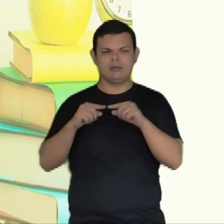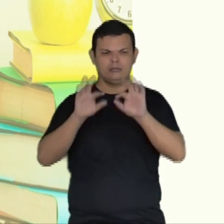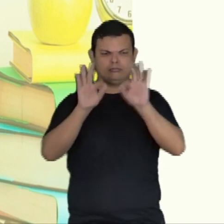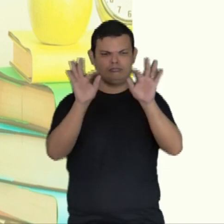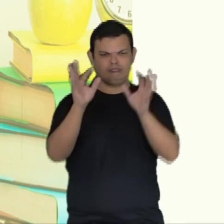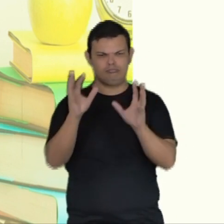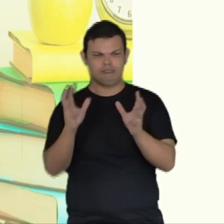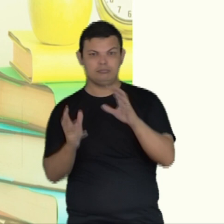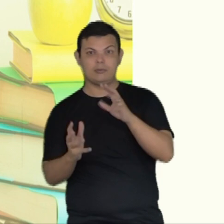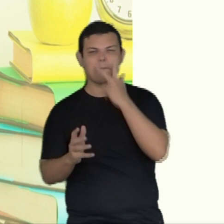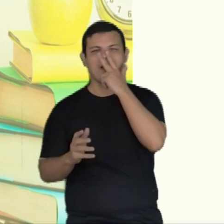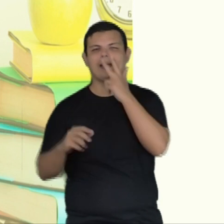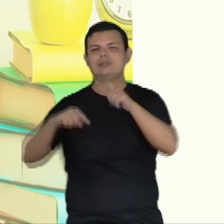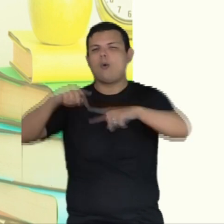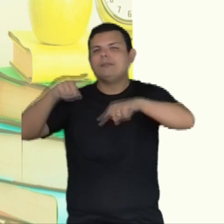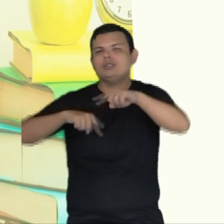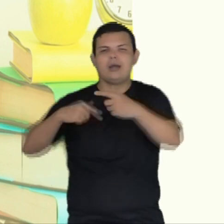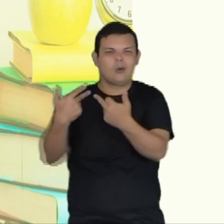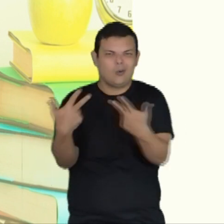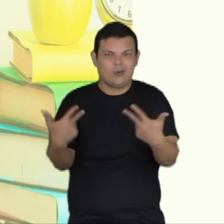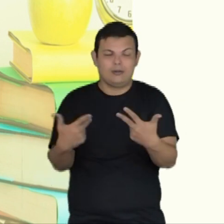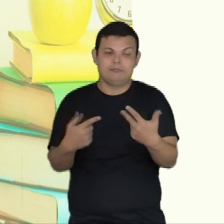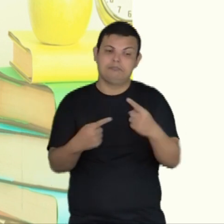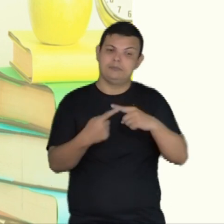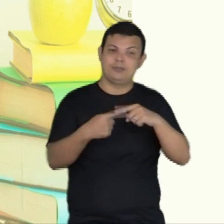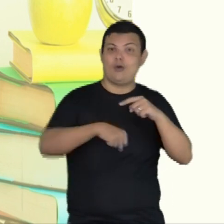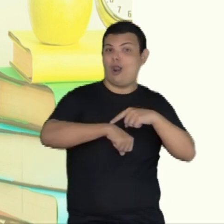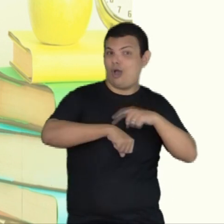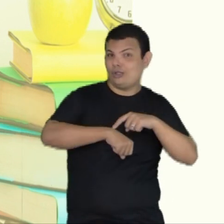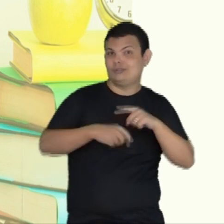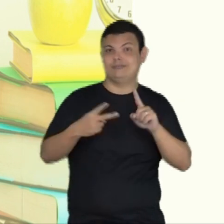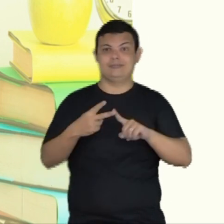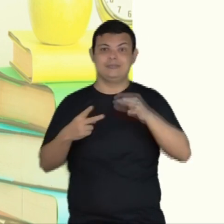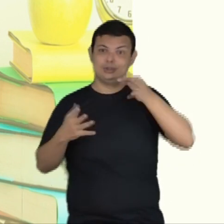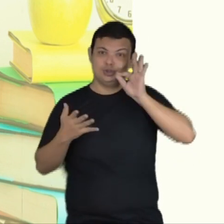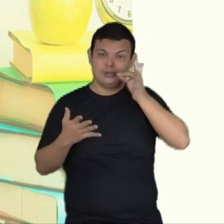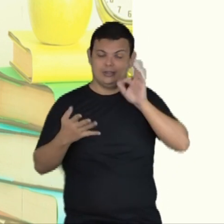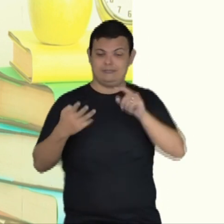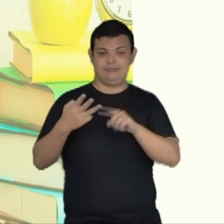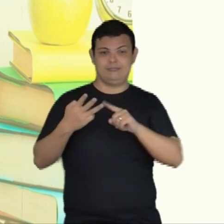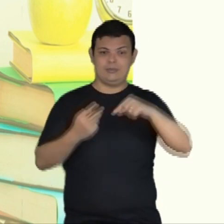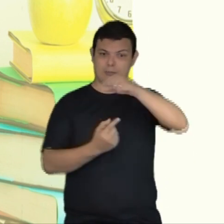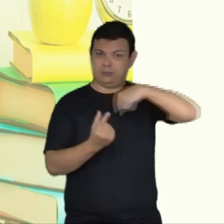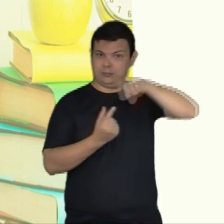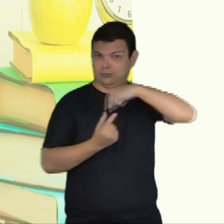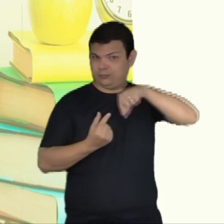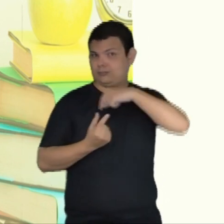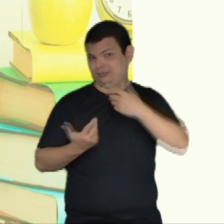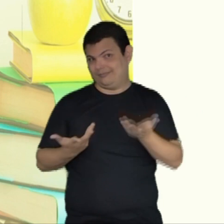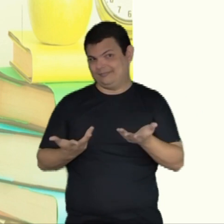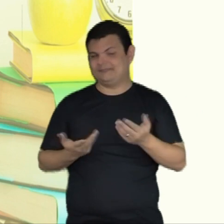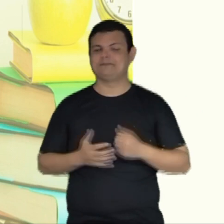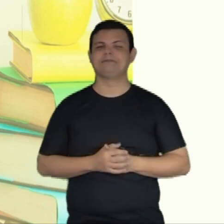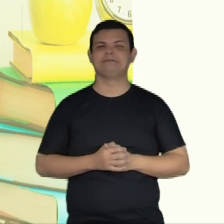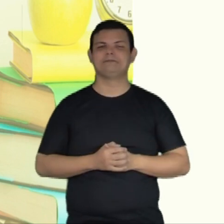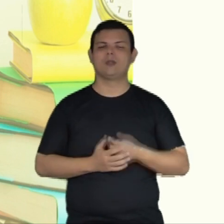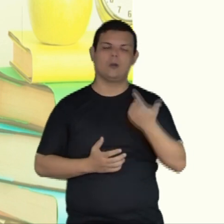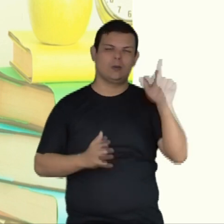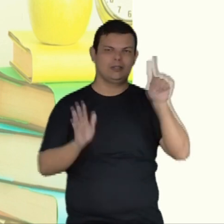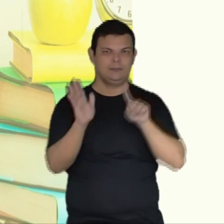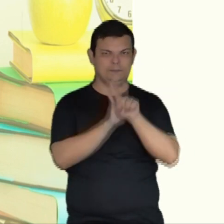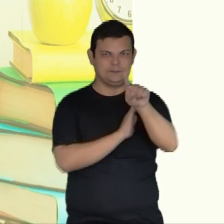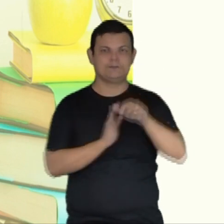ou partes de objetos. O primeiro é um relógio, o segundo uma xícara e o terceiro é um carretel. Vamos a uma outra pergunta